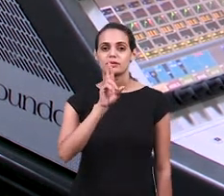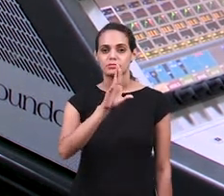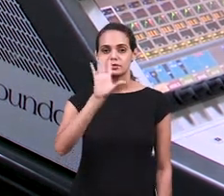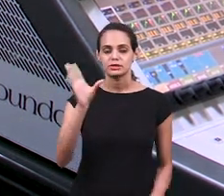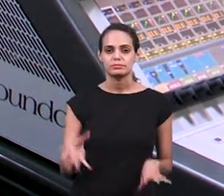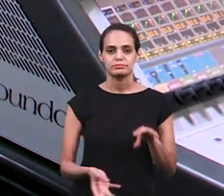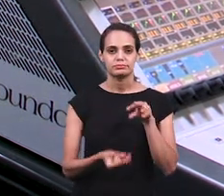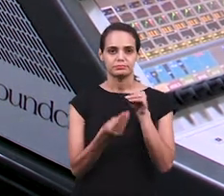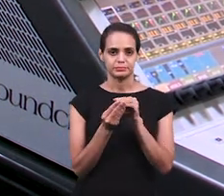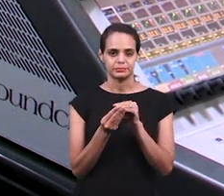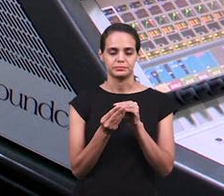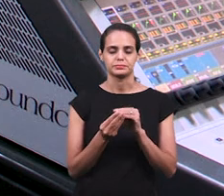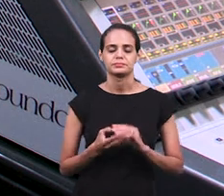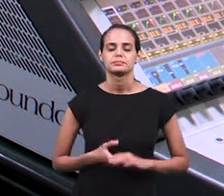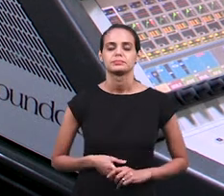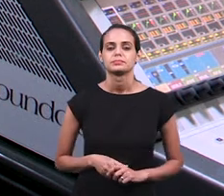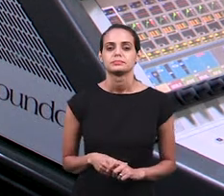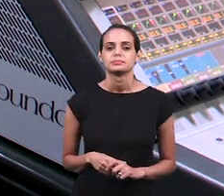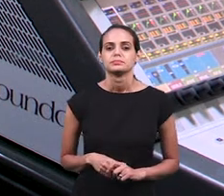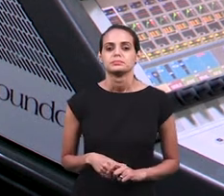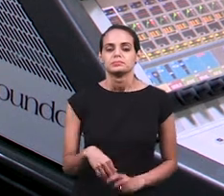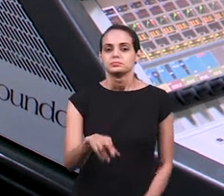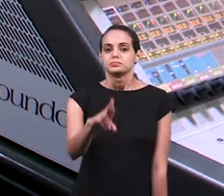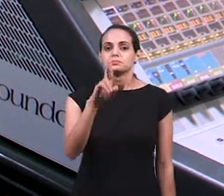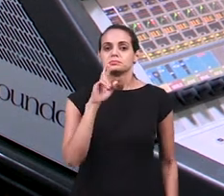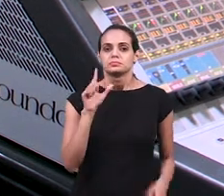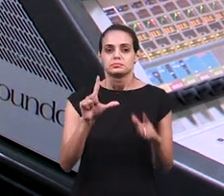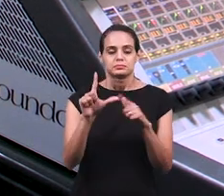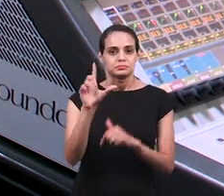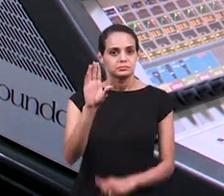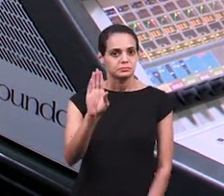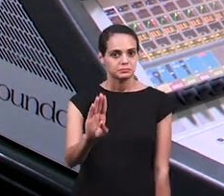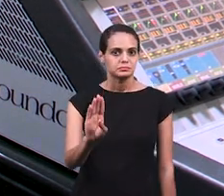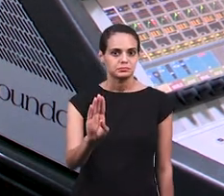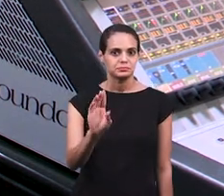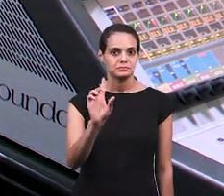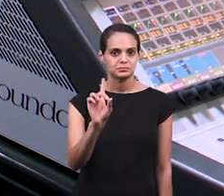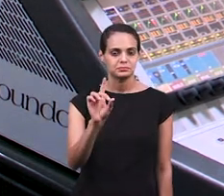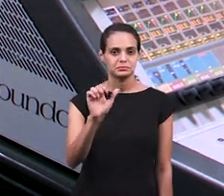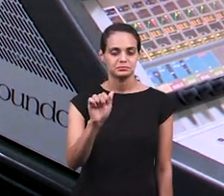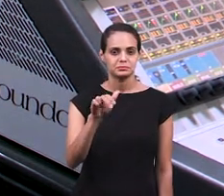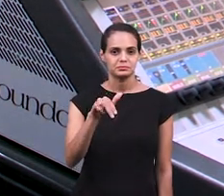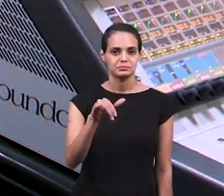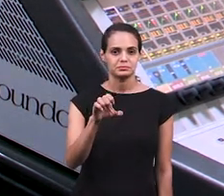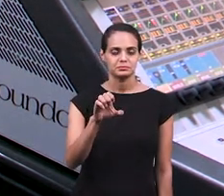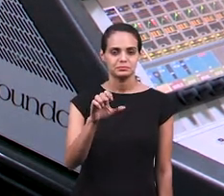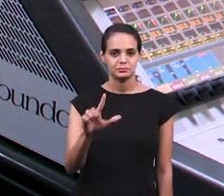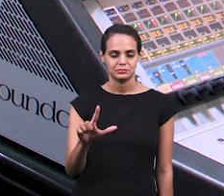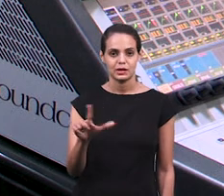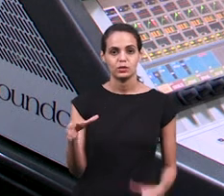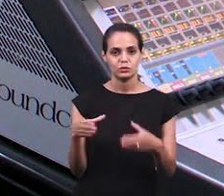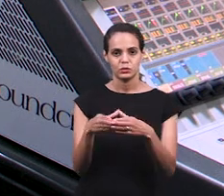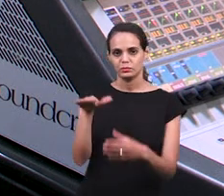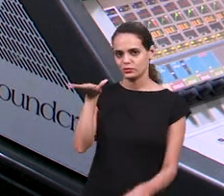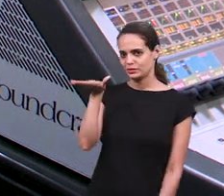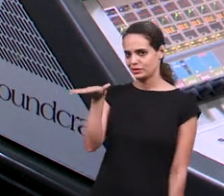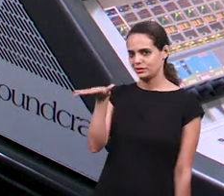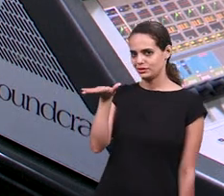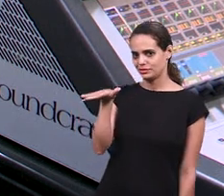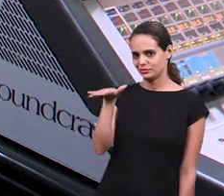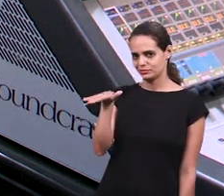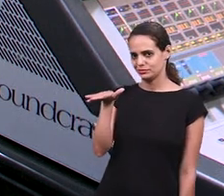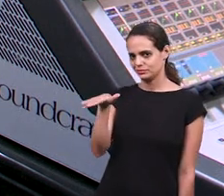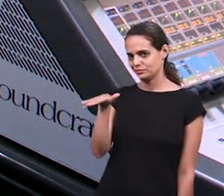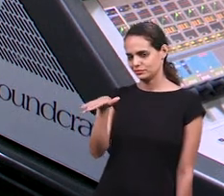resposta vai ser complementada. Quem vai nos dar essa resposta da letra B é o Daniel Pedro. Daniel Pedro é da classe de